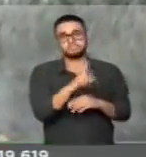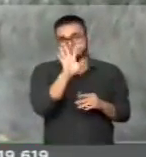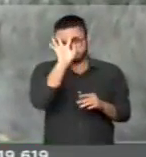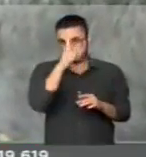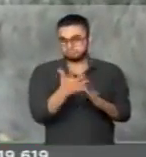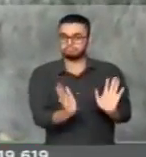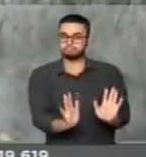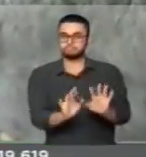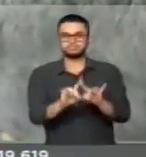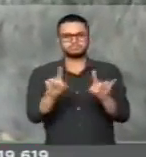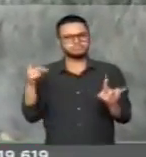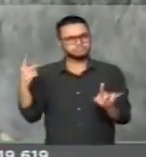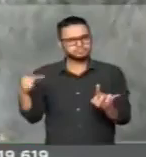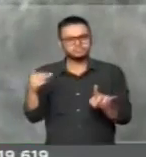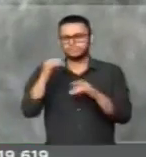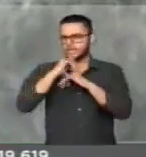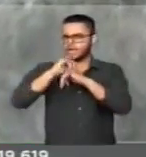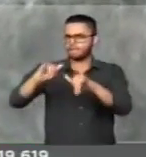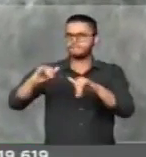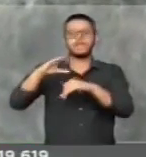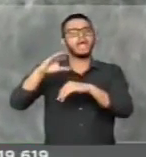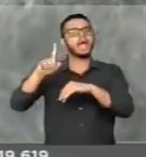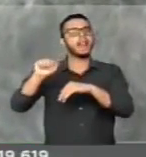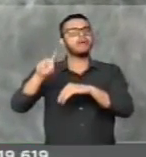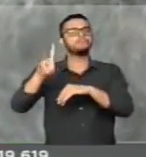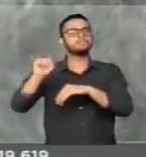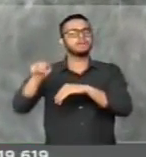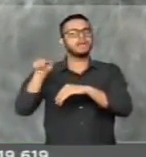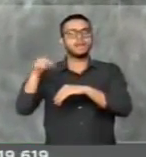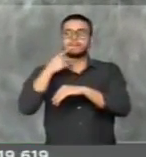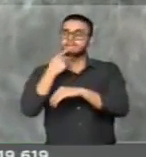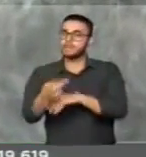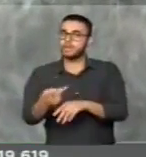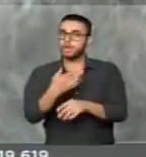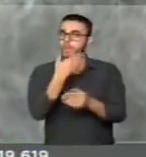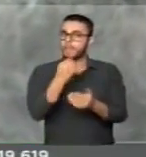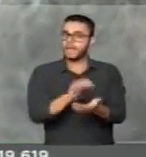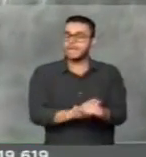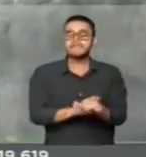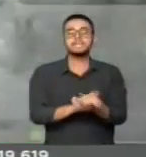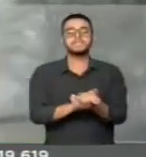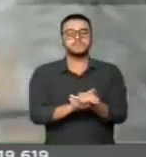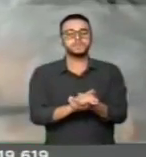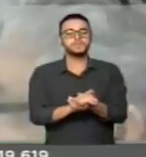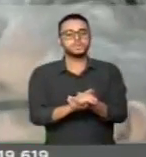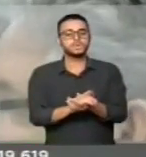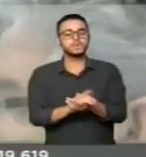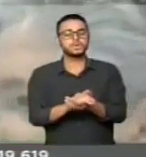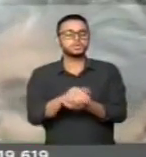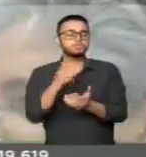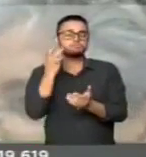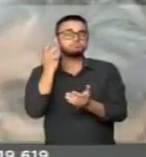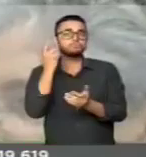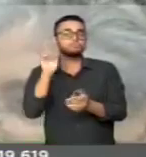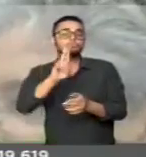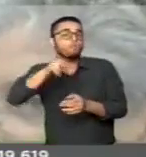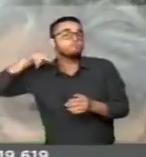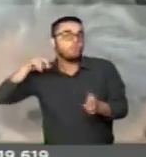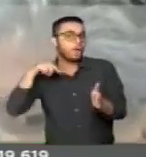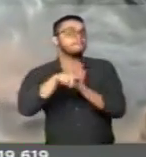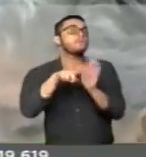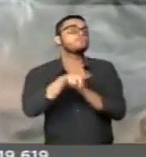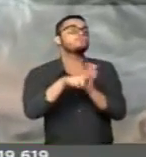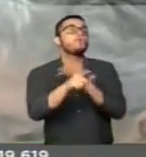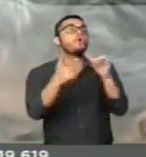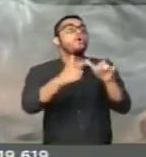seu depoimento, a Operação Lava Jato, a senhora Cláudia, esposa do senhor Eduardo Constantino Cunha, disse que nunca ter questionado a origem desses recursos, de não fazer ideia